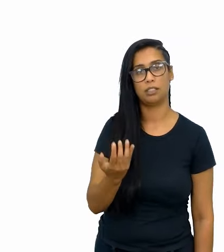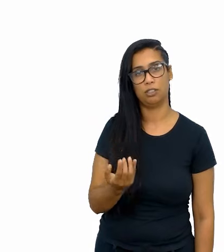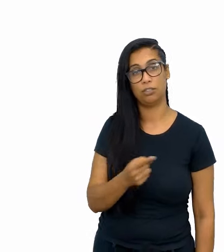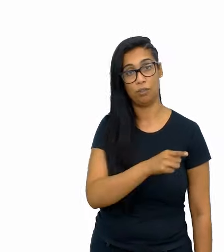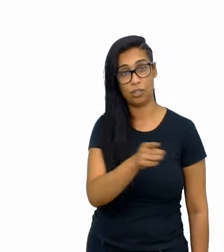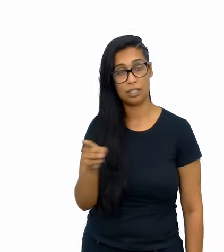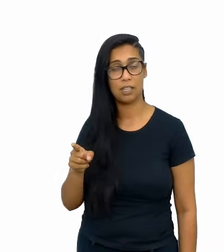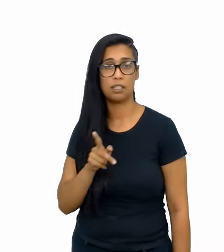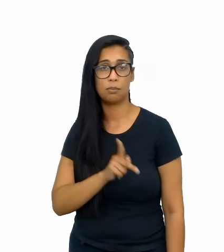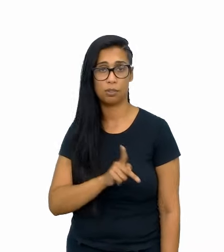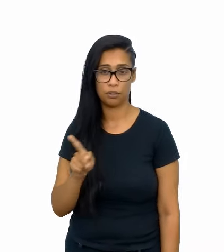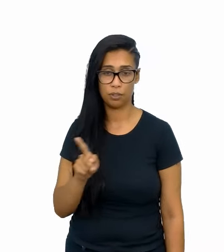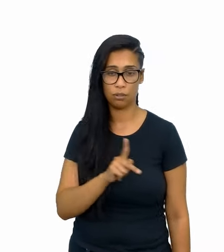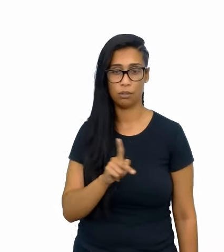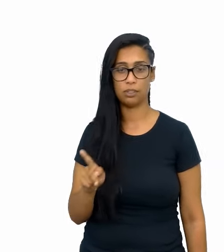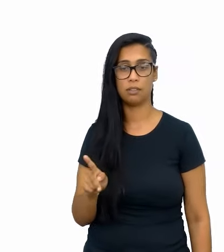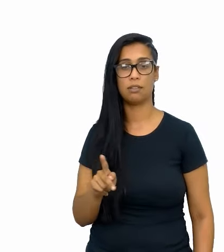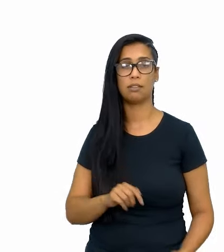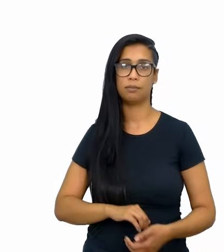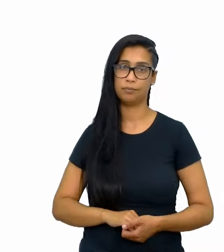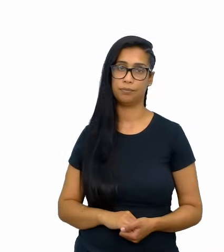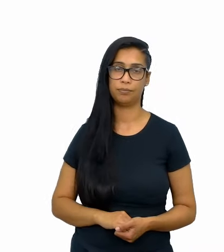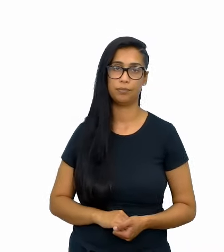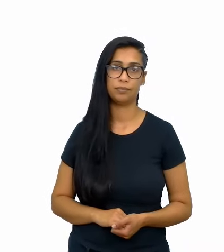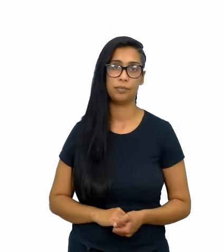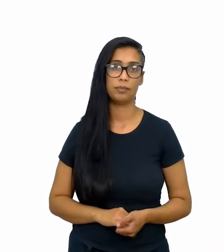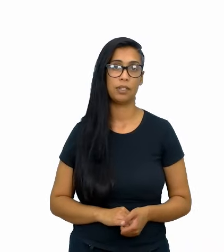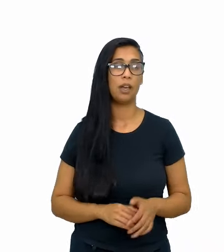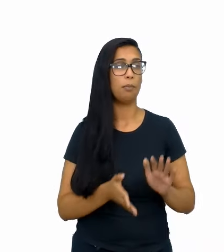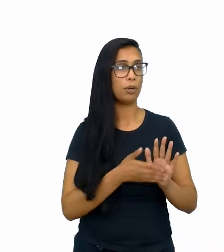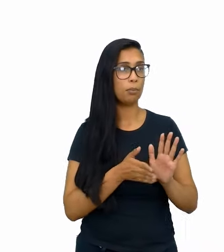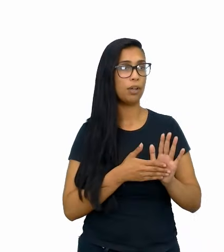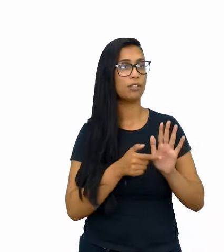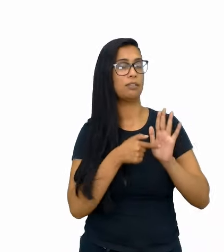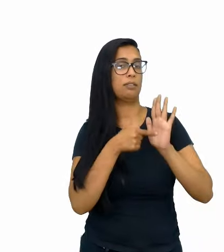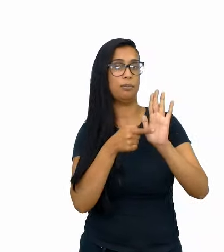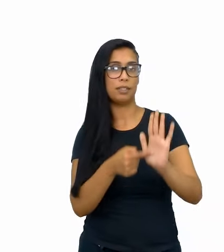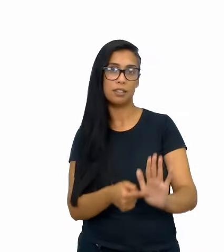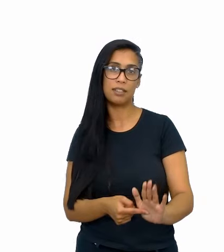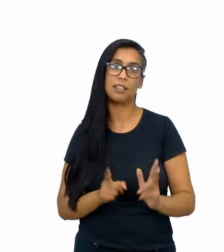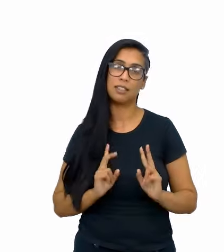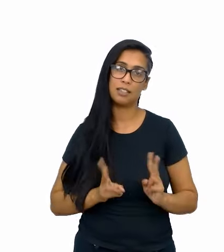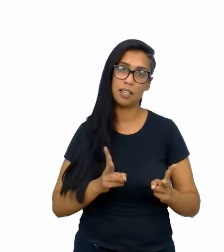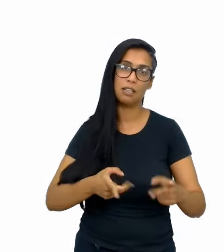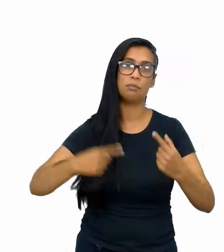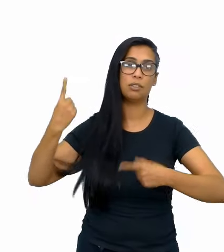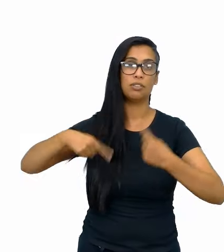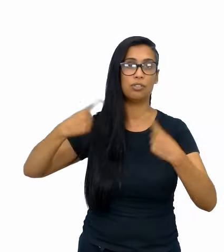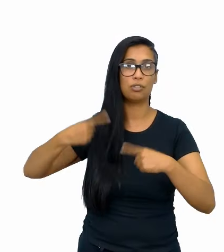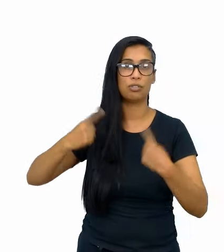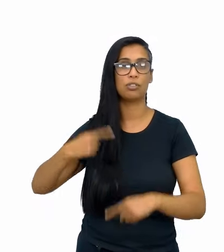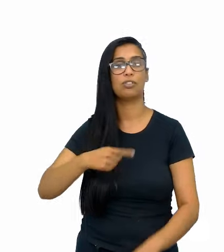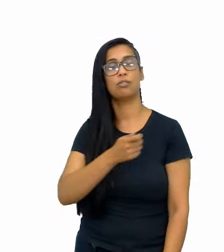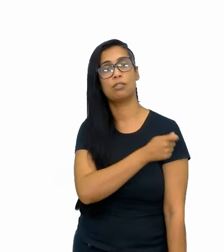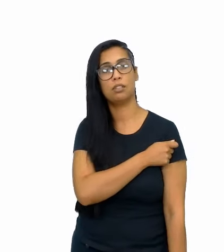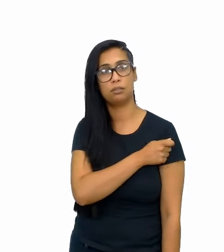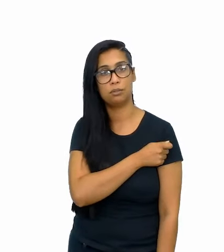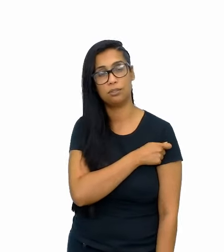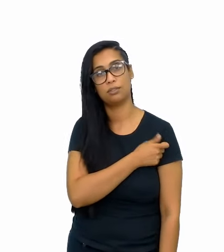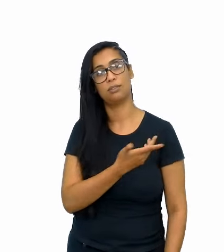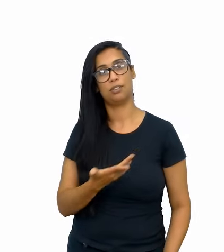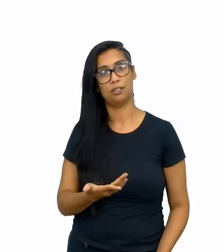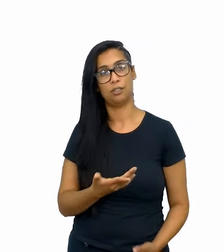que, ao propor esse trabalho, né, nós possamos sempre discutir com os nossos estudantes